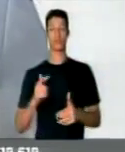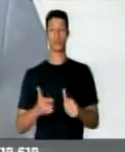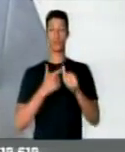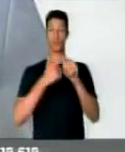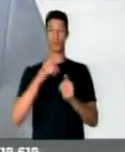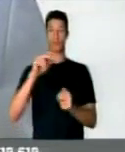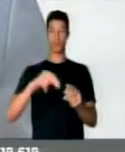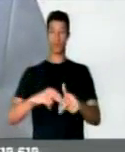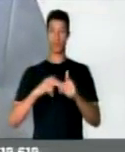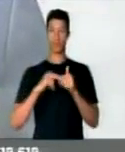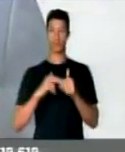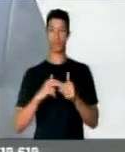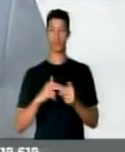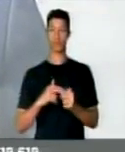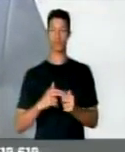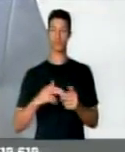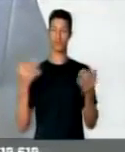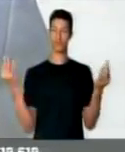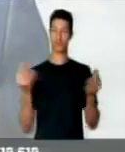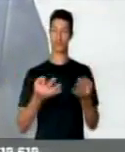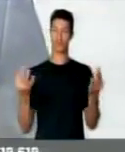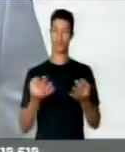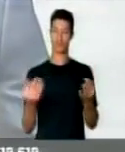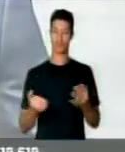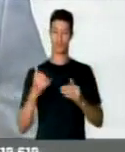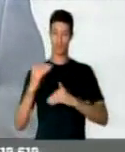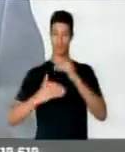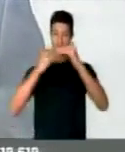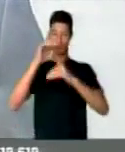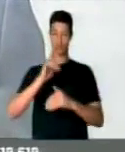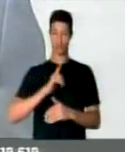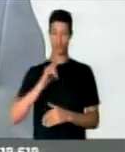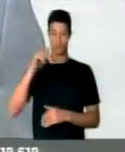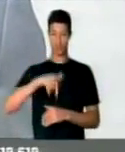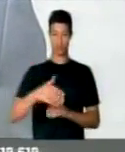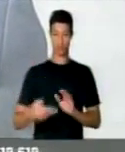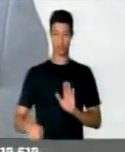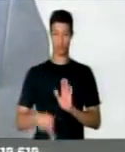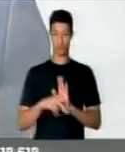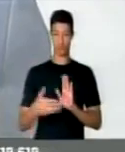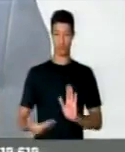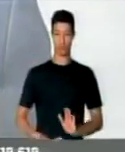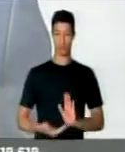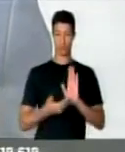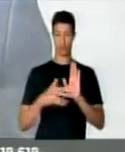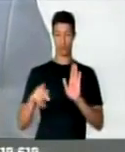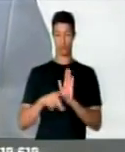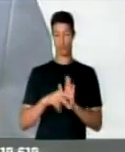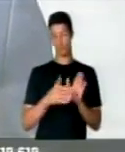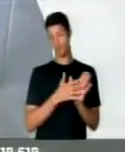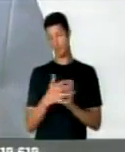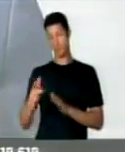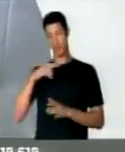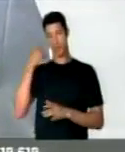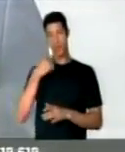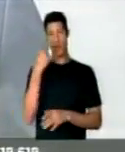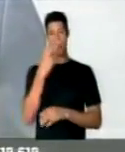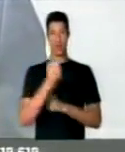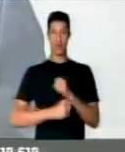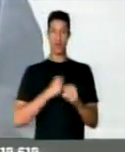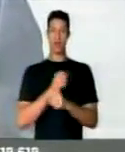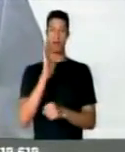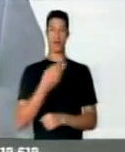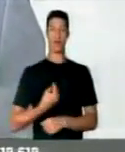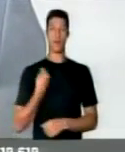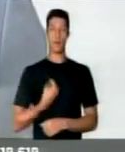primeiro pelo brilhante desempenho que ele tem tido aqui na frente do seu mandato. Os 2 anos que ele